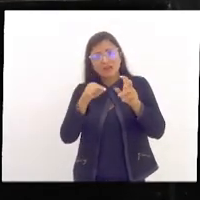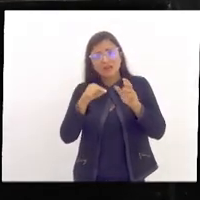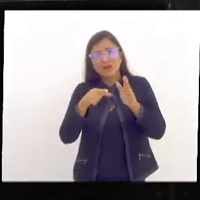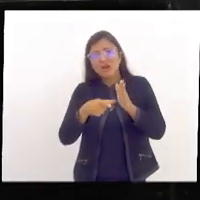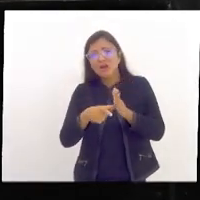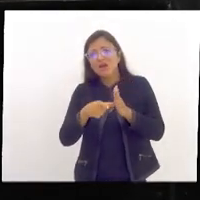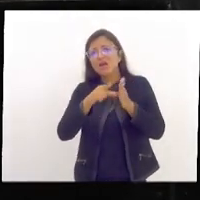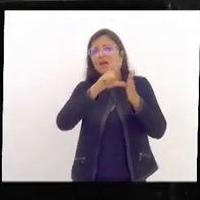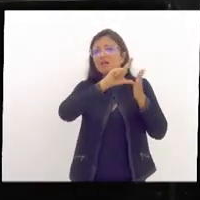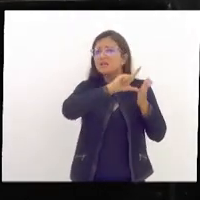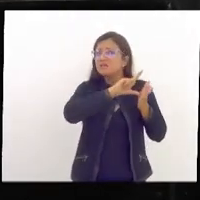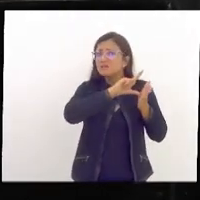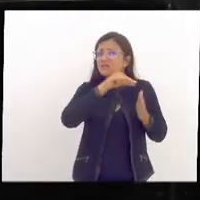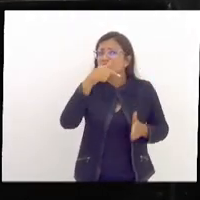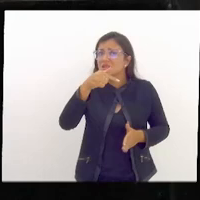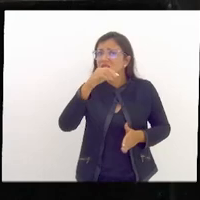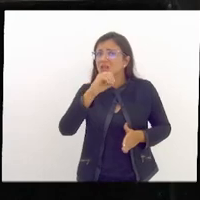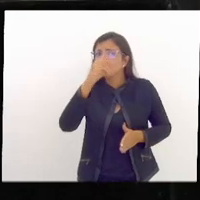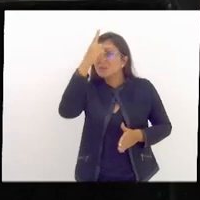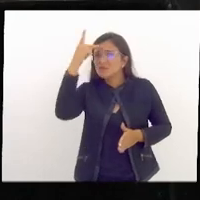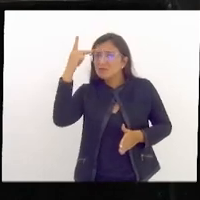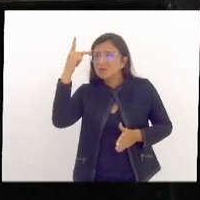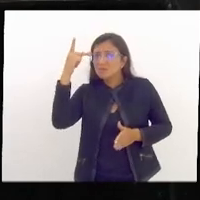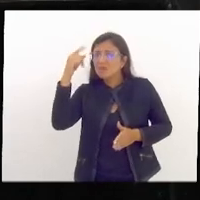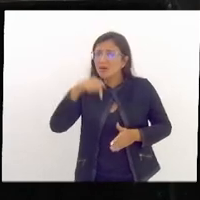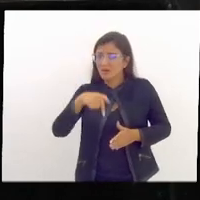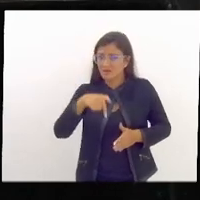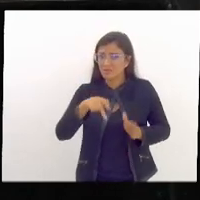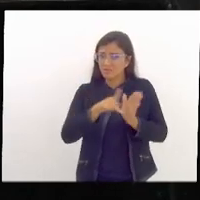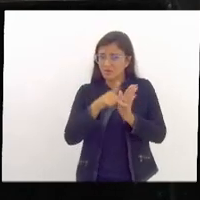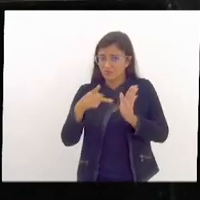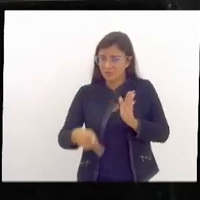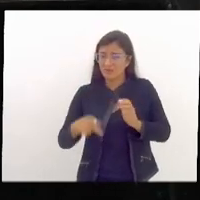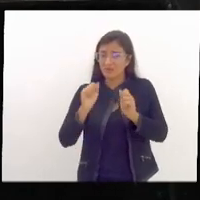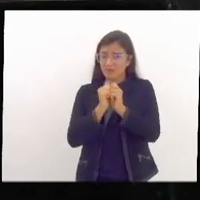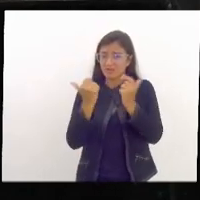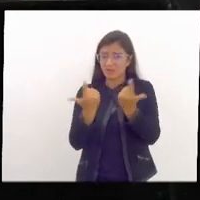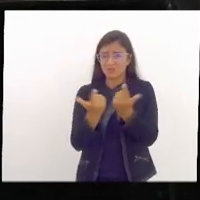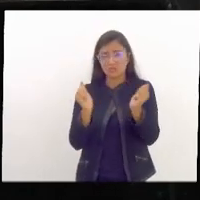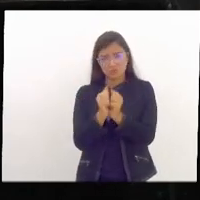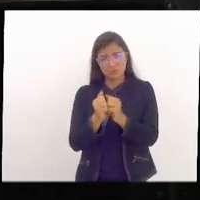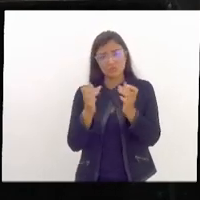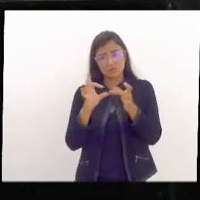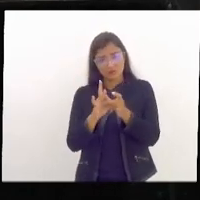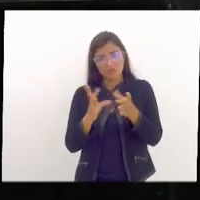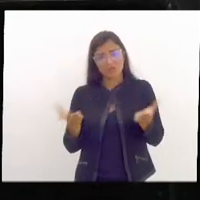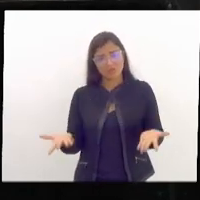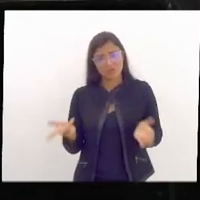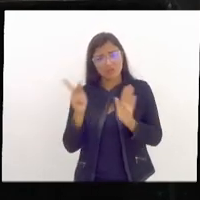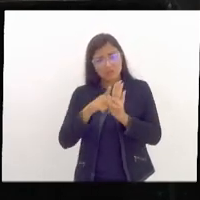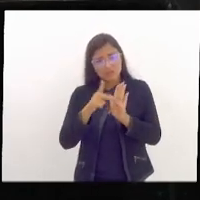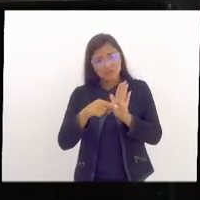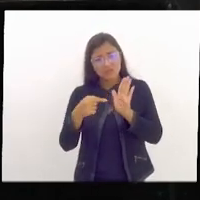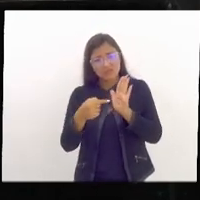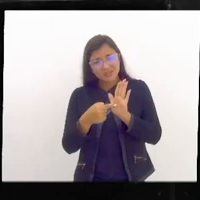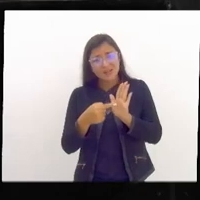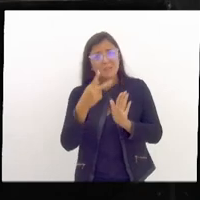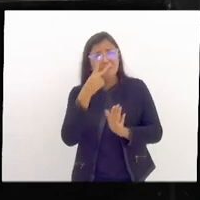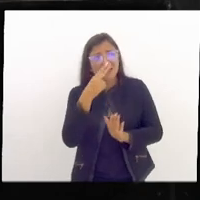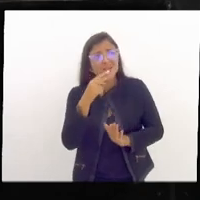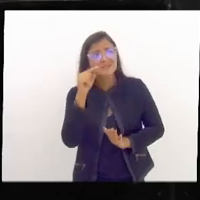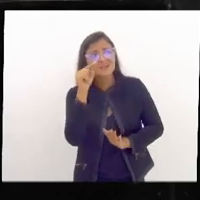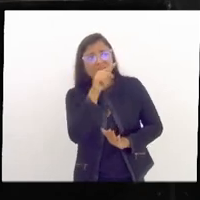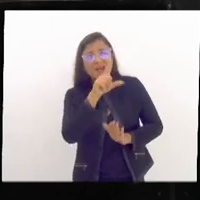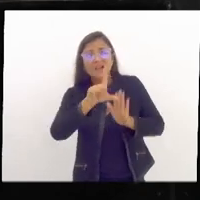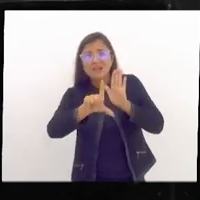com os 70 parlamentares que integram essa casa legislativa. O projeto, ele copia uma lei